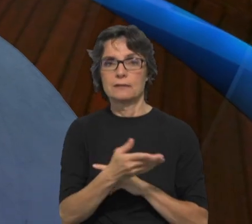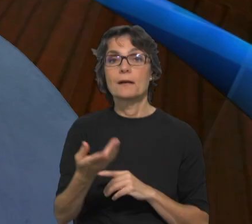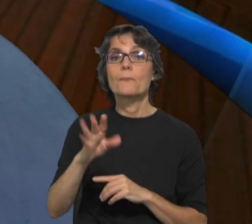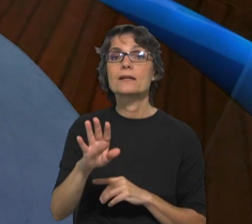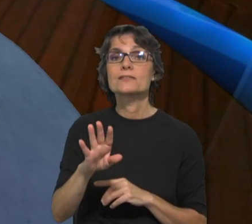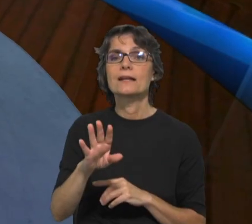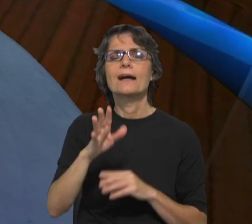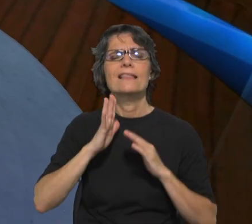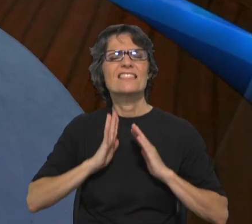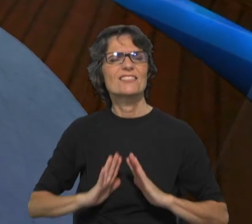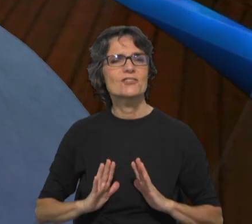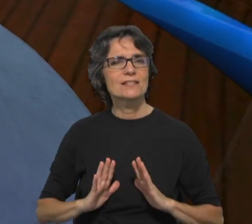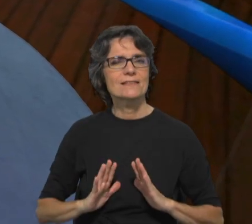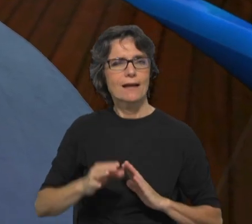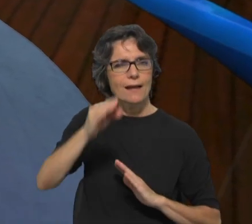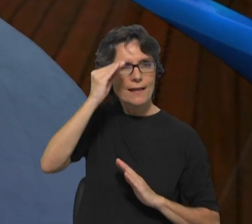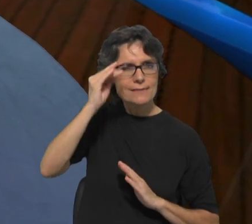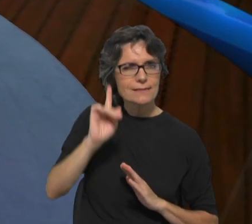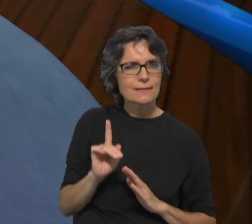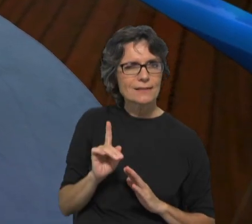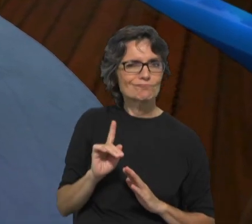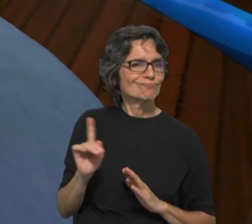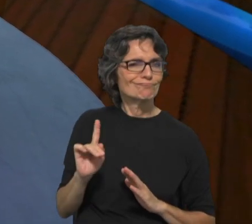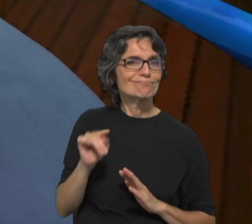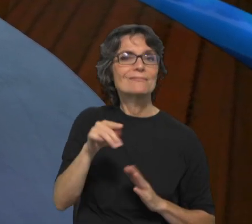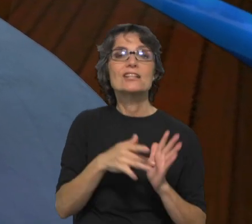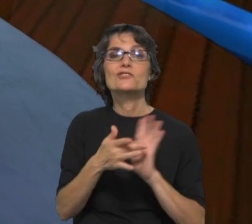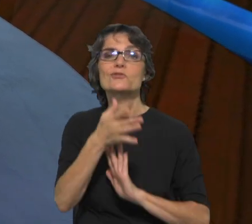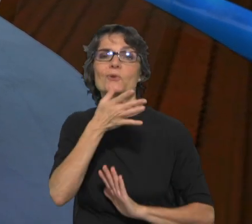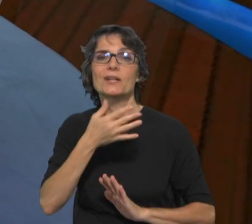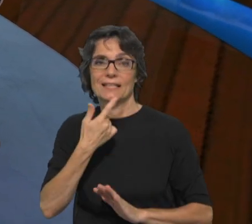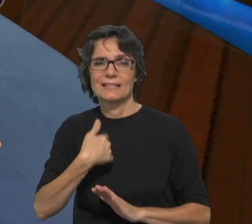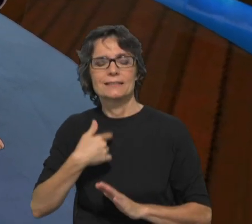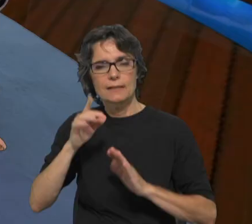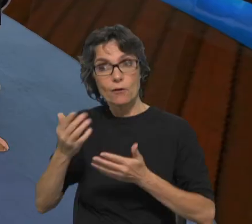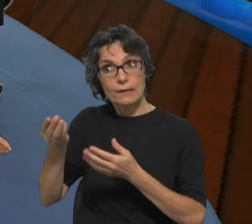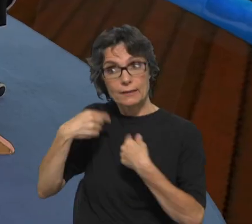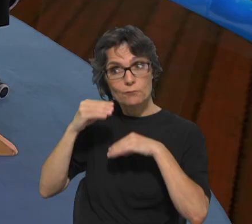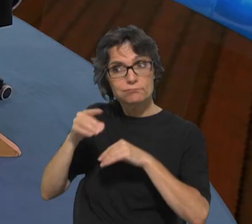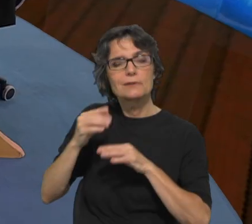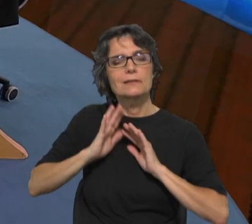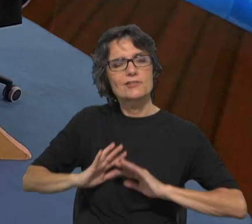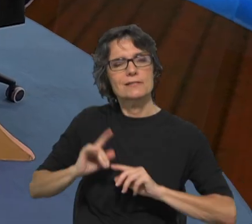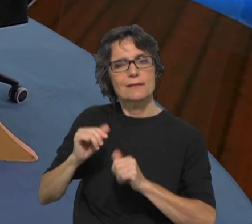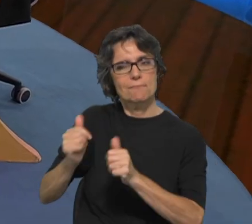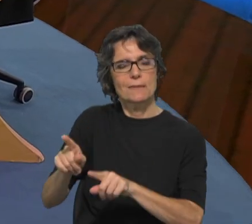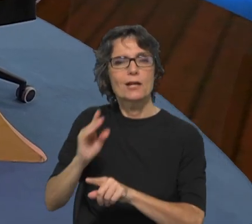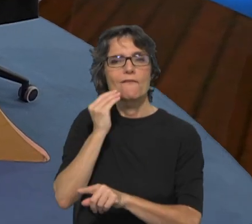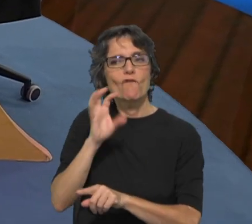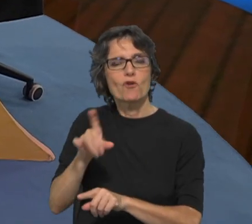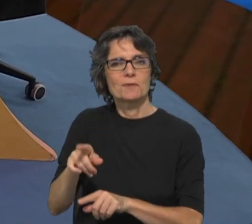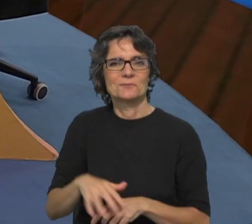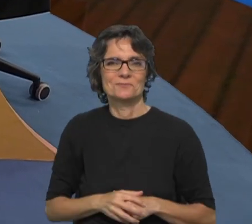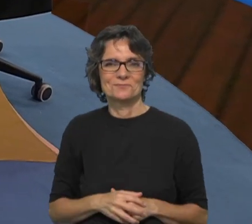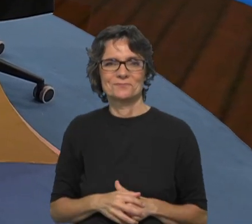que nos ensina a descansar. E creio que Jesus hoje nos quer precisamente ensinar a descansar e como é que se pode descansar bem. E o